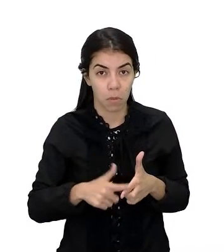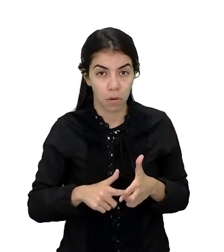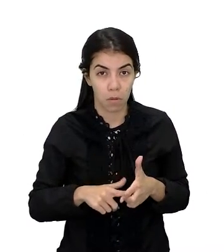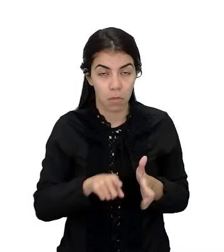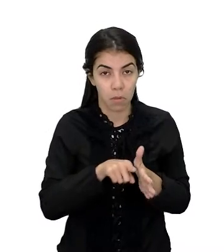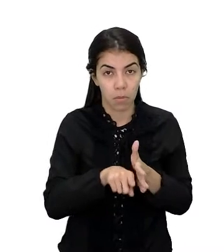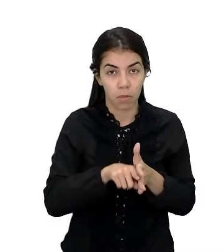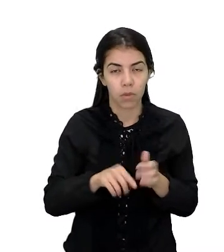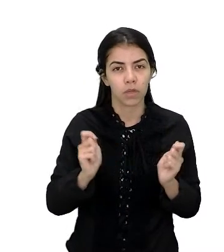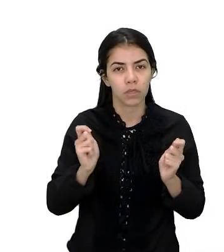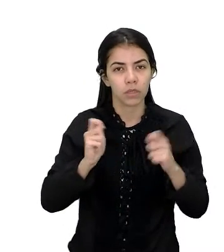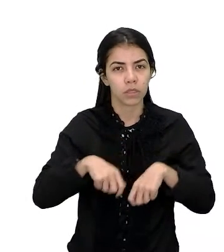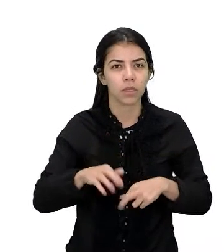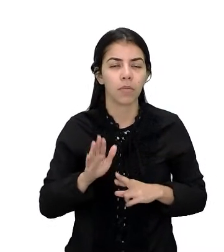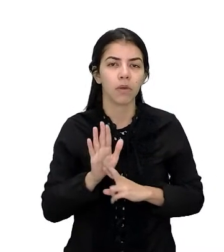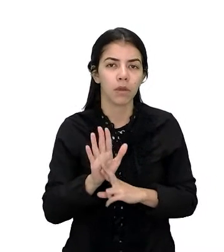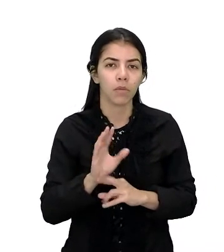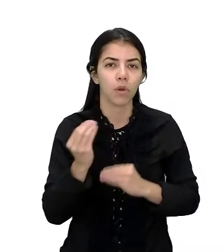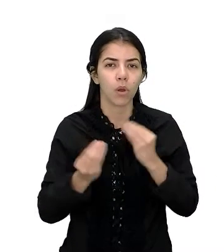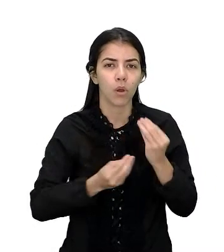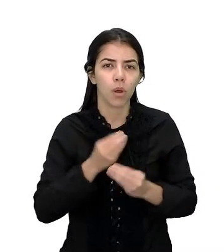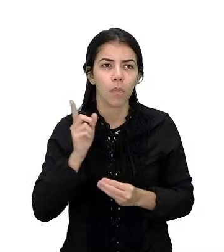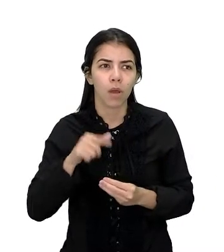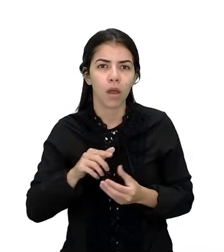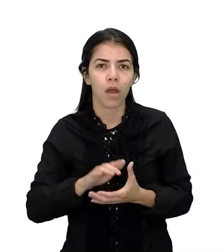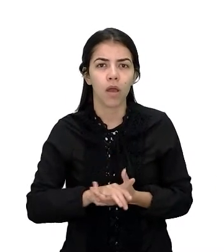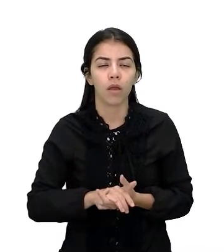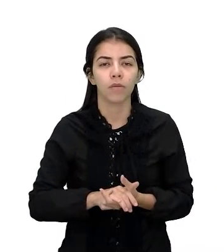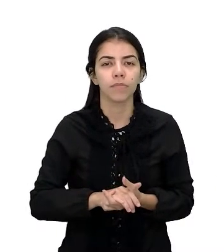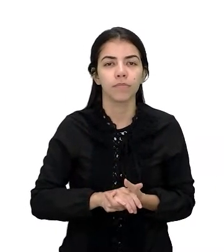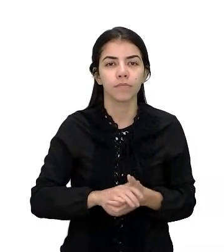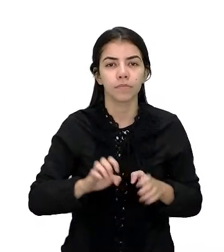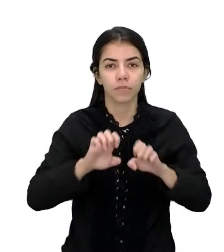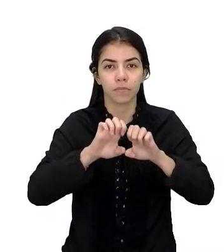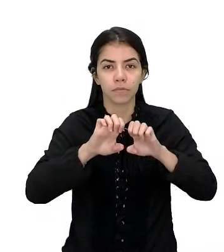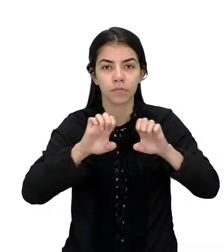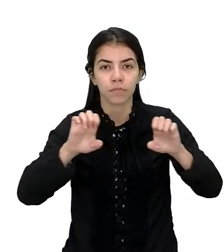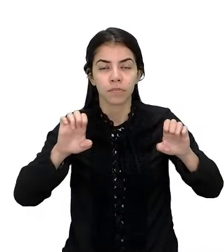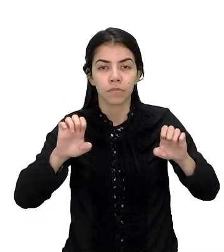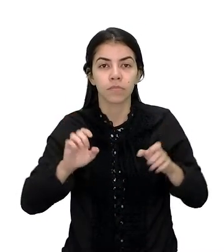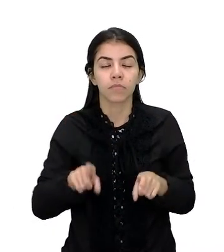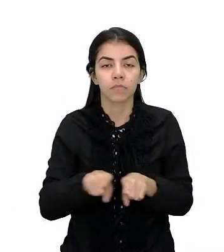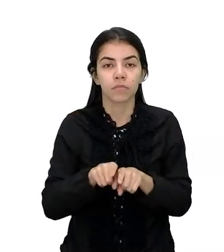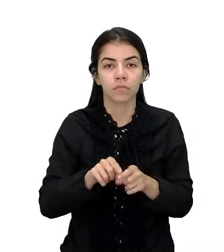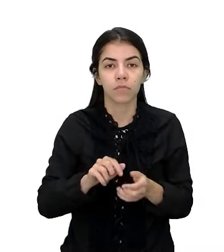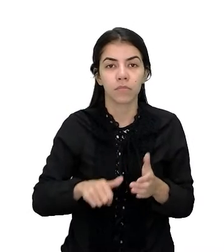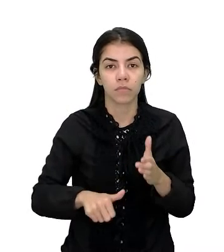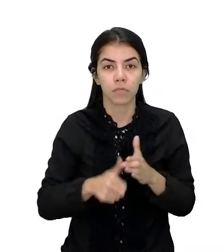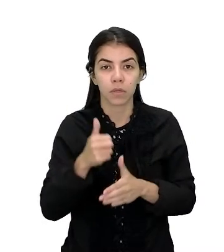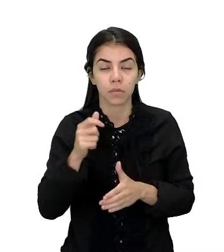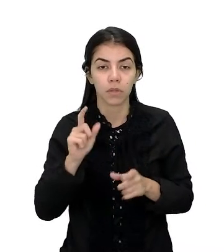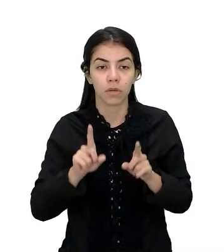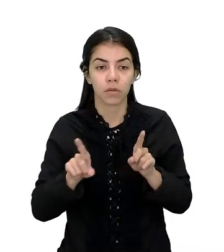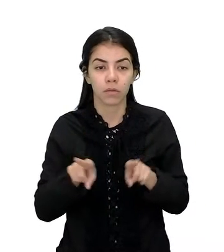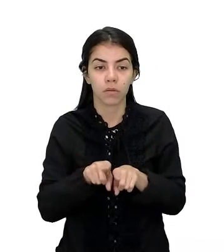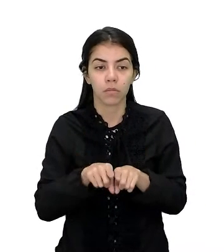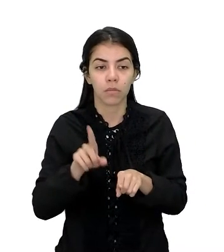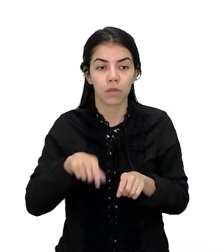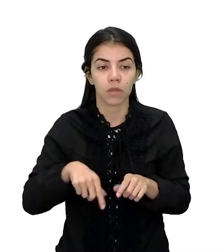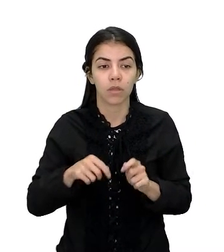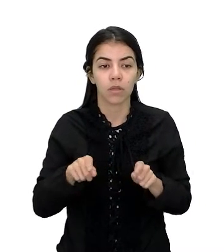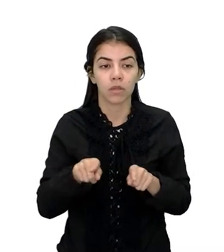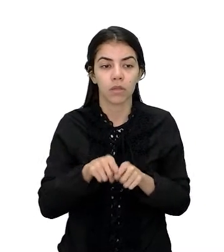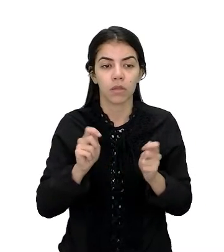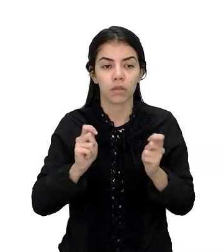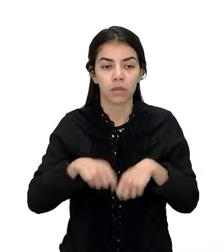que possam ser representadas por sistemas de equações do primeiro grau com duas incógnitas, interpretadas utilizando, inclusive,